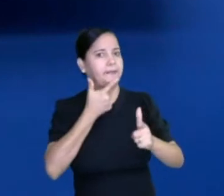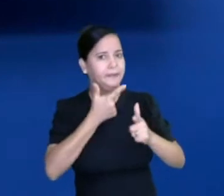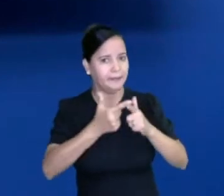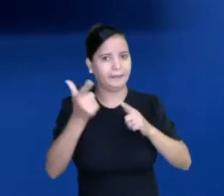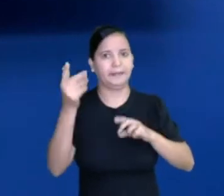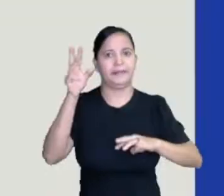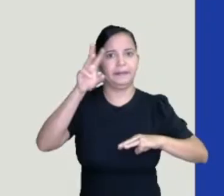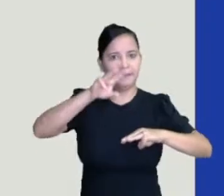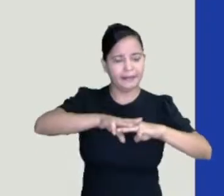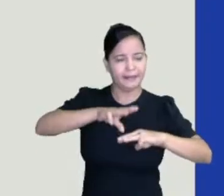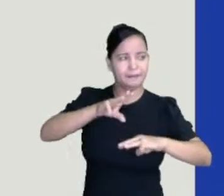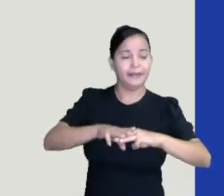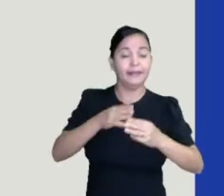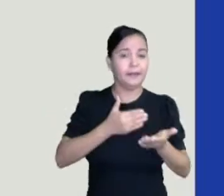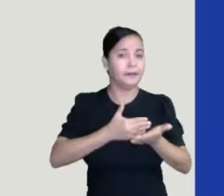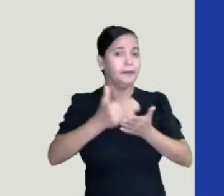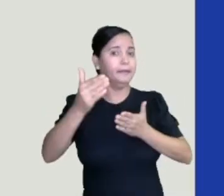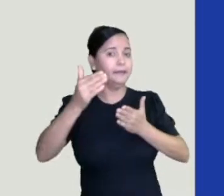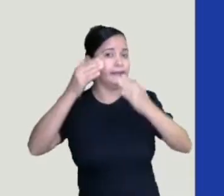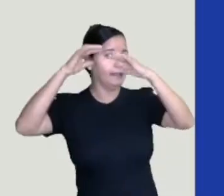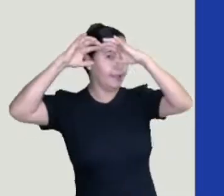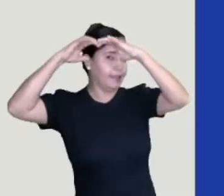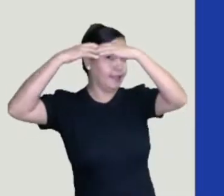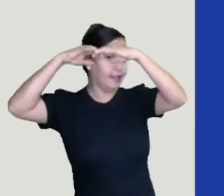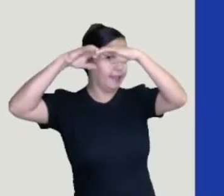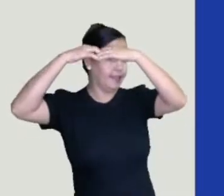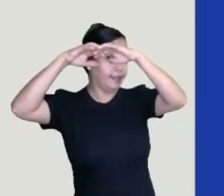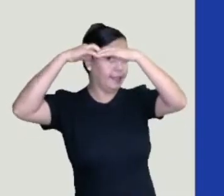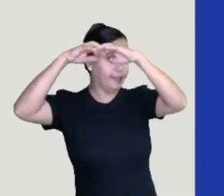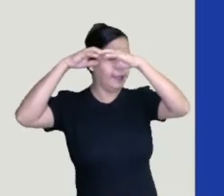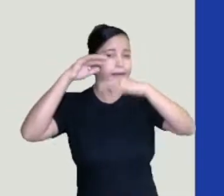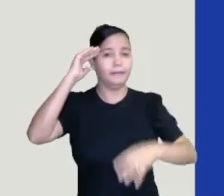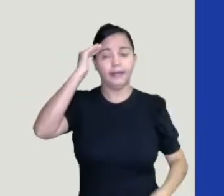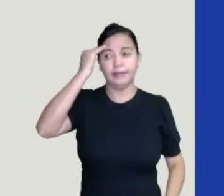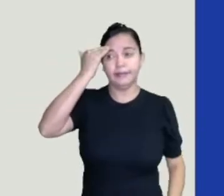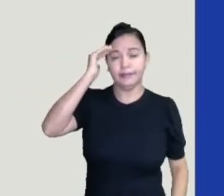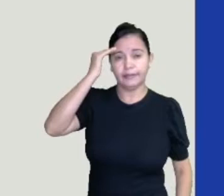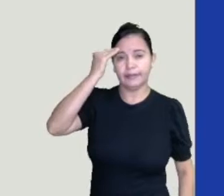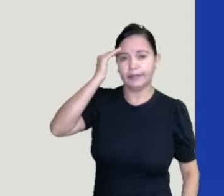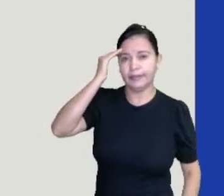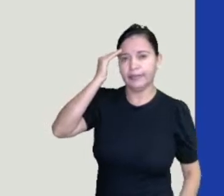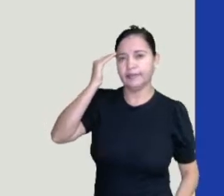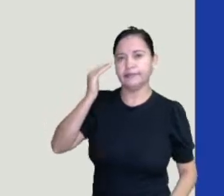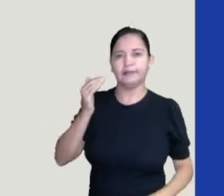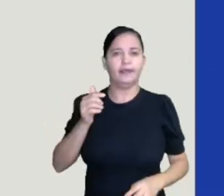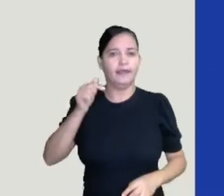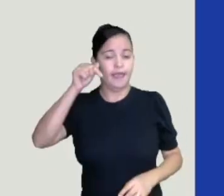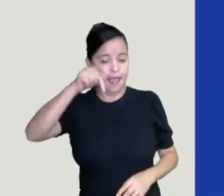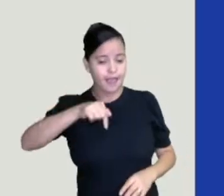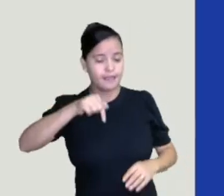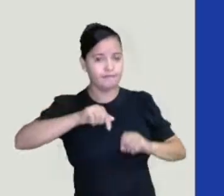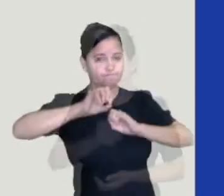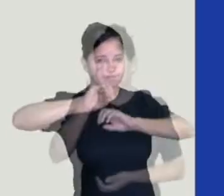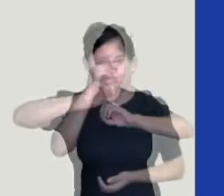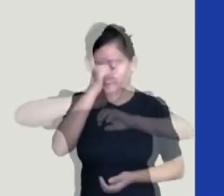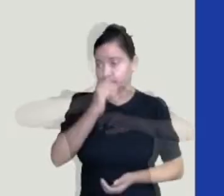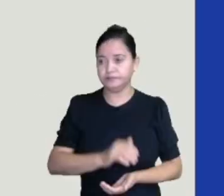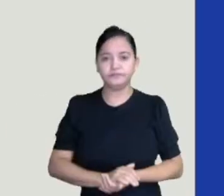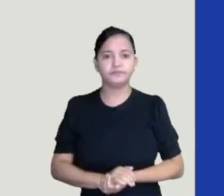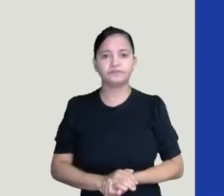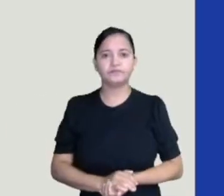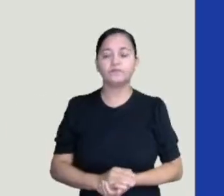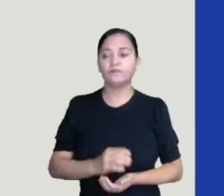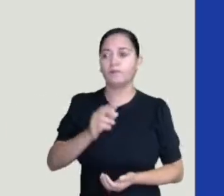a pensar nesse problema, nessa resolução, para poder a gente entender o que eu vim tratar aqui hoje, tá?